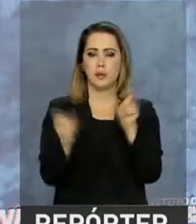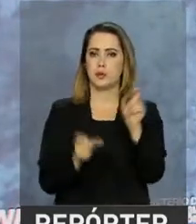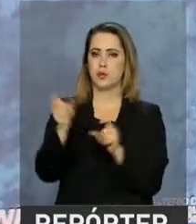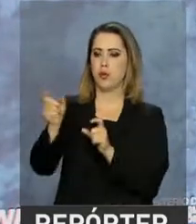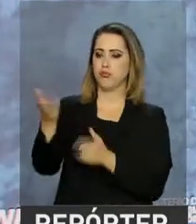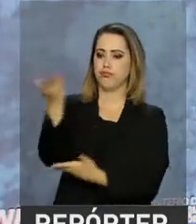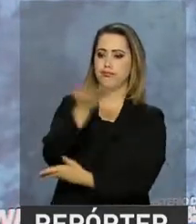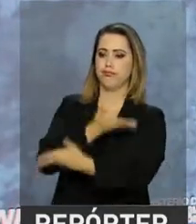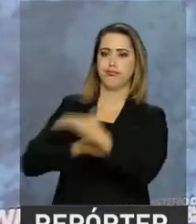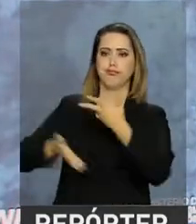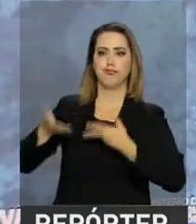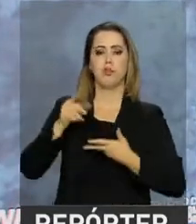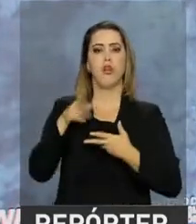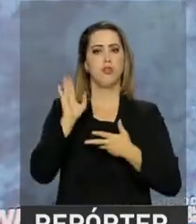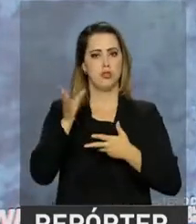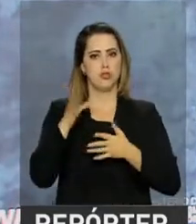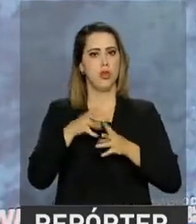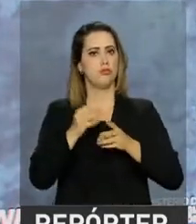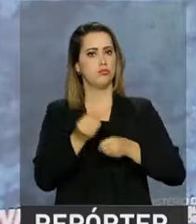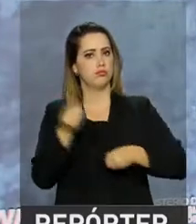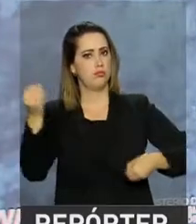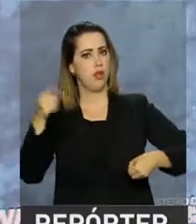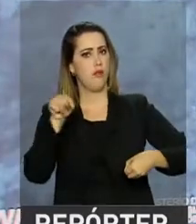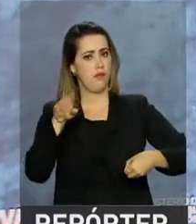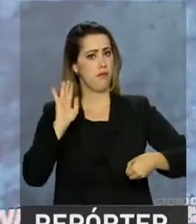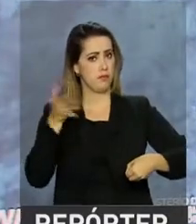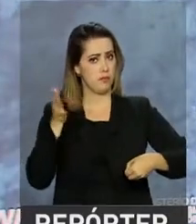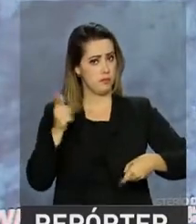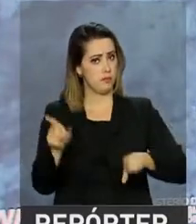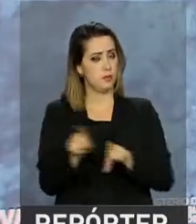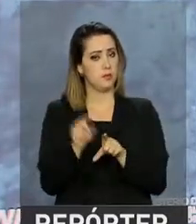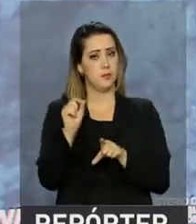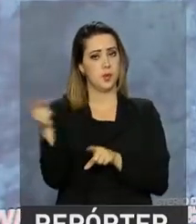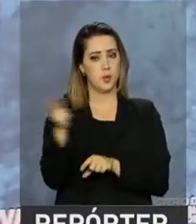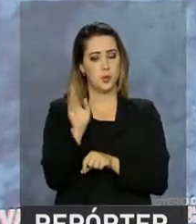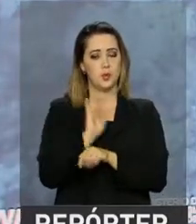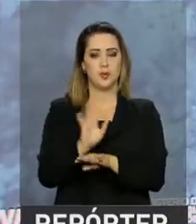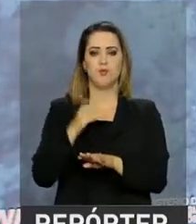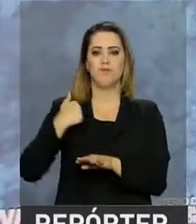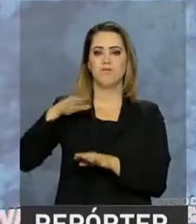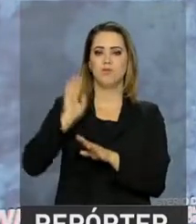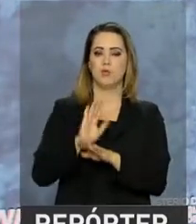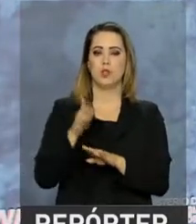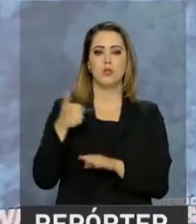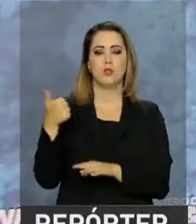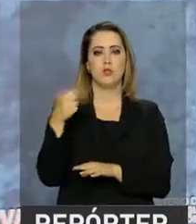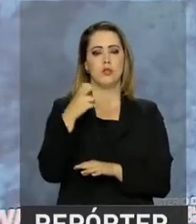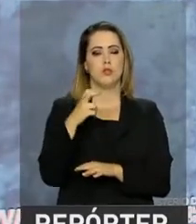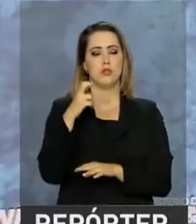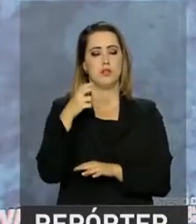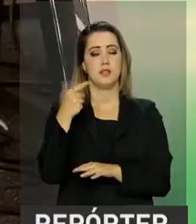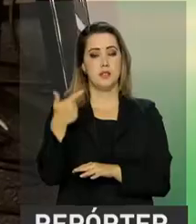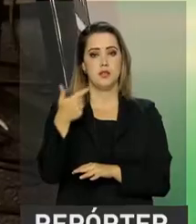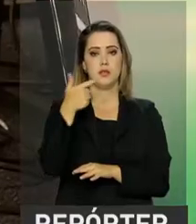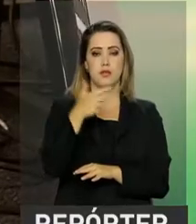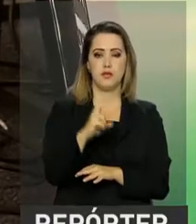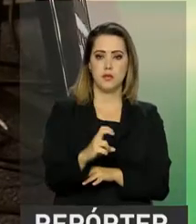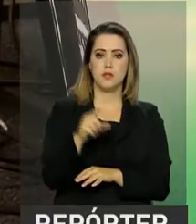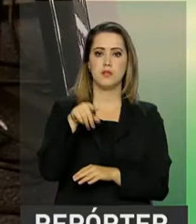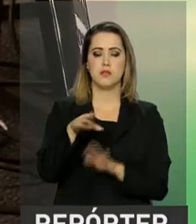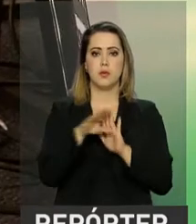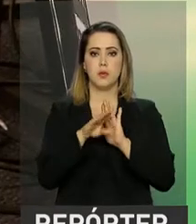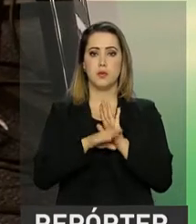argentinos formados e juntos os dois governos já apoiaram 125 projetos os